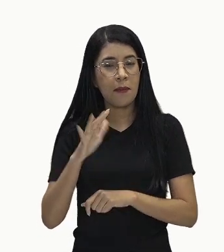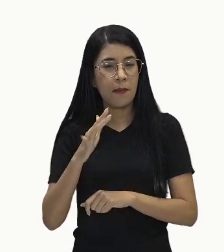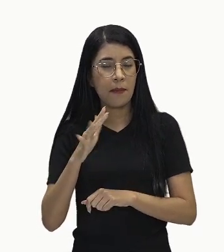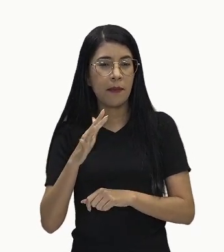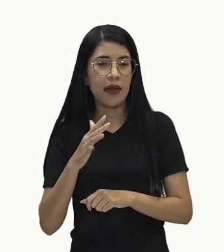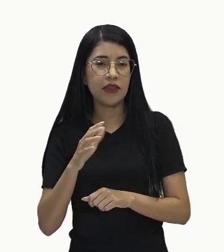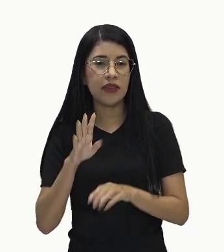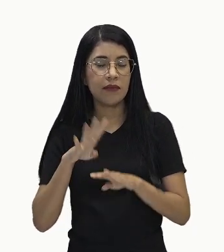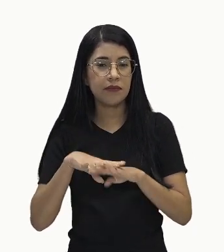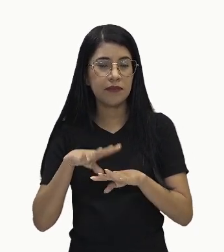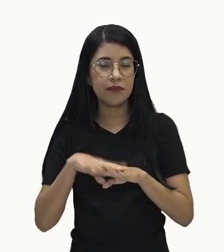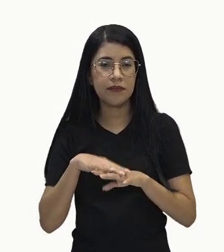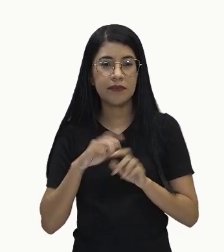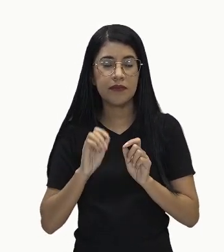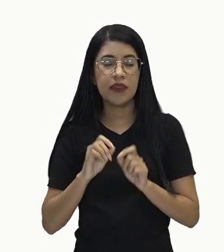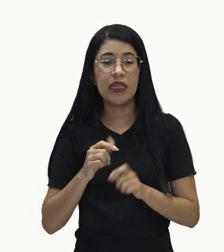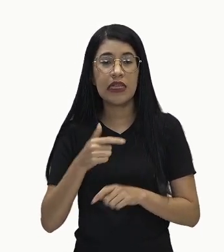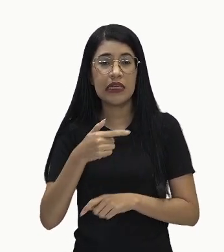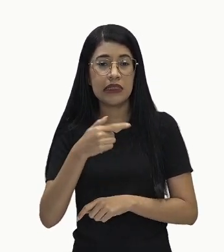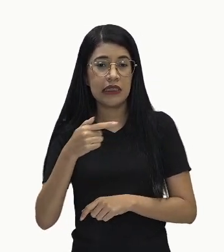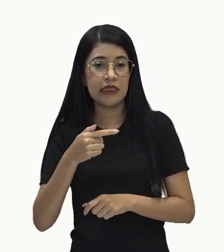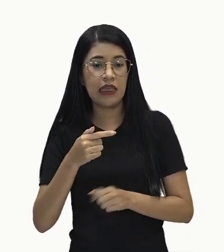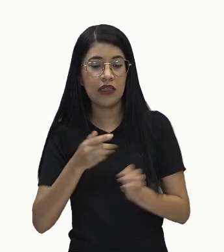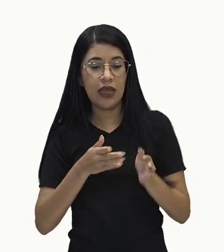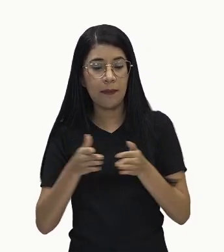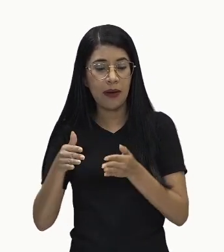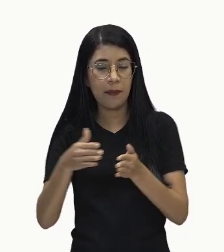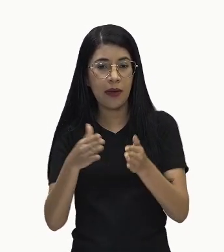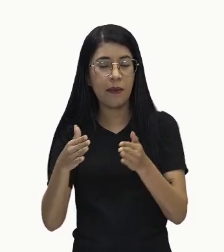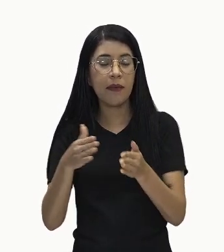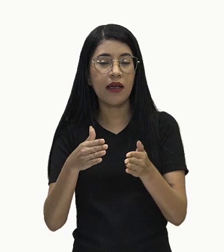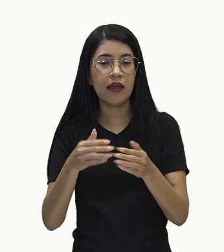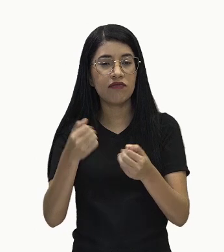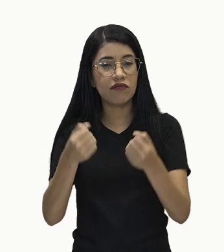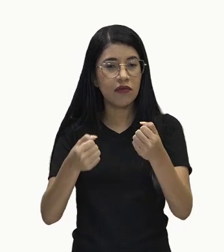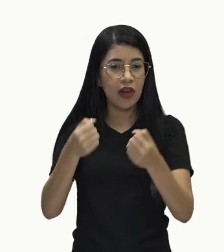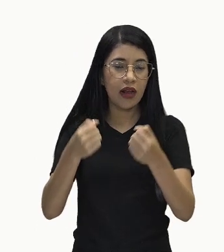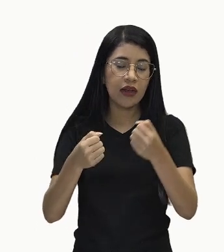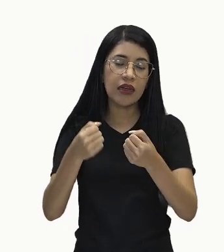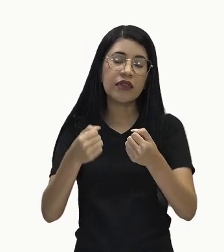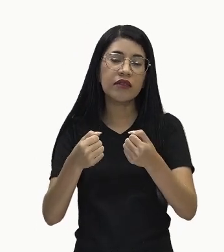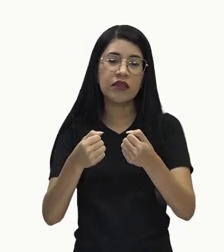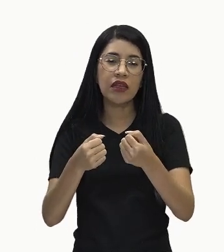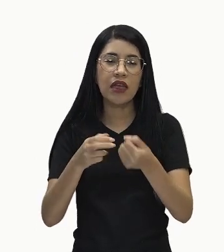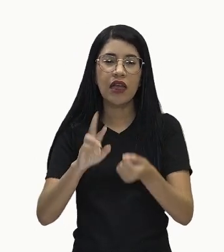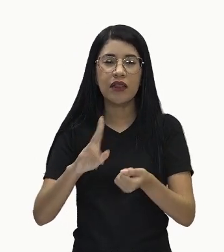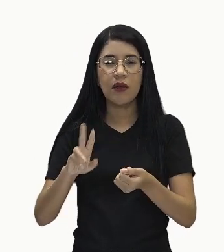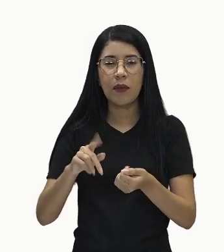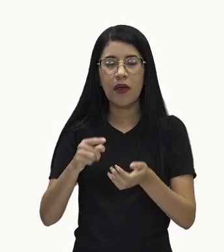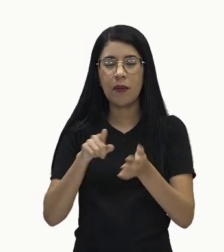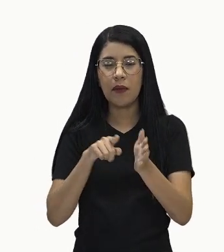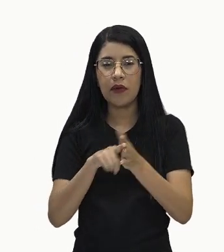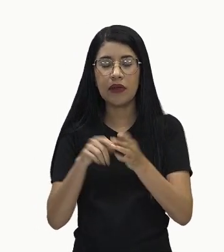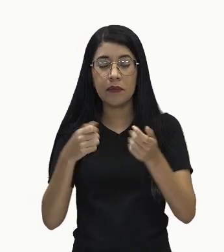Vamos calcular então. Vamos primeiramente calcular a média aritmética. Então, ó, nós temos aqui as 7 viagens,